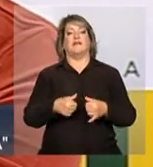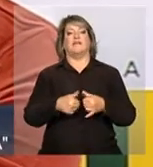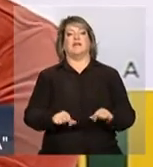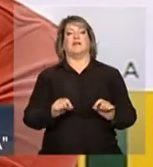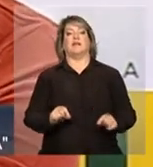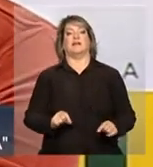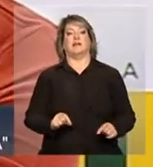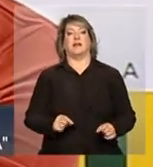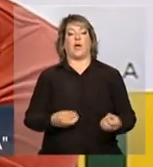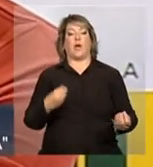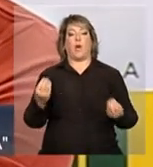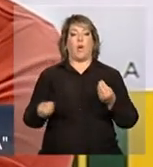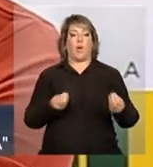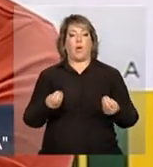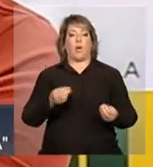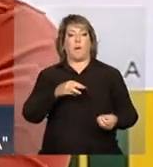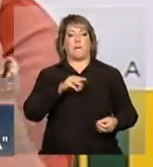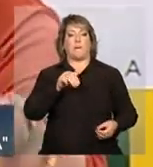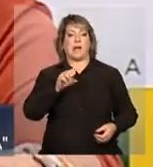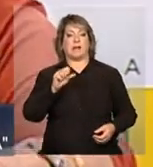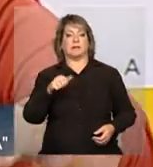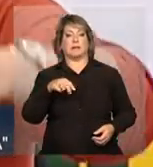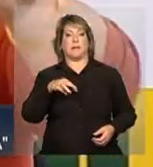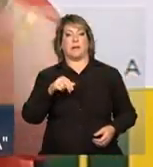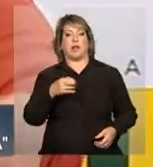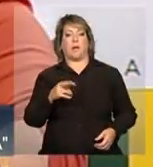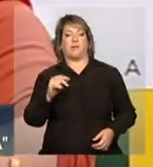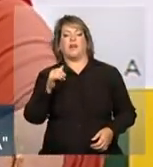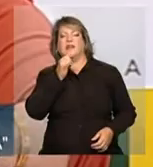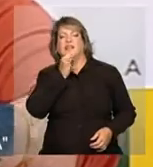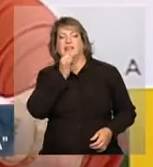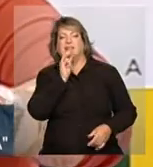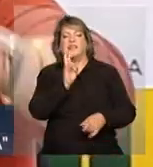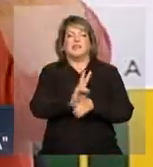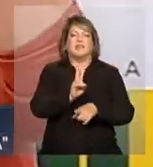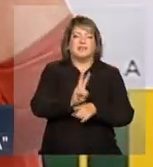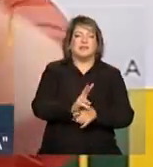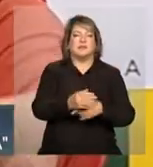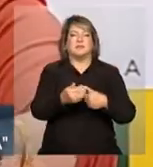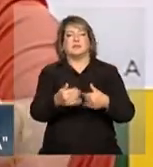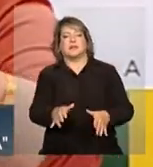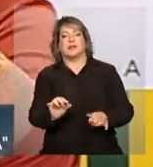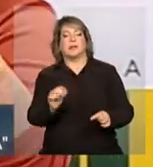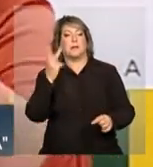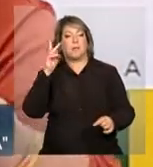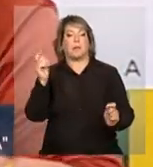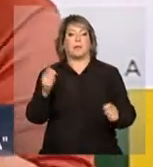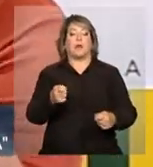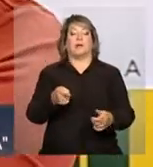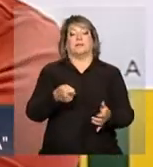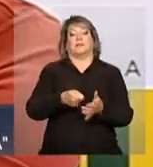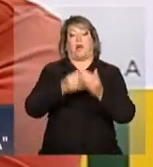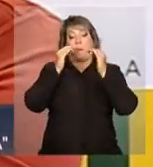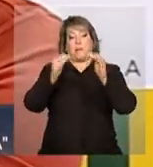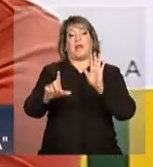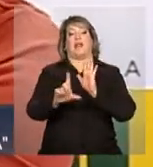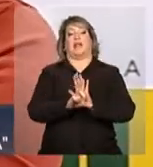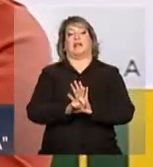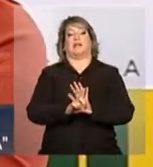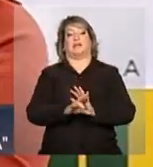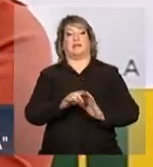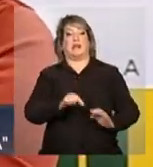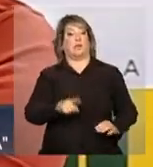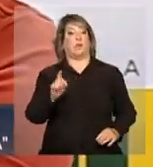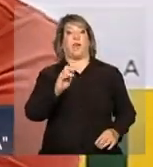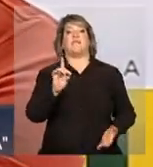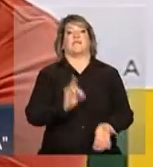como massa de manobra. Fica para quebrar o galho, para preencher, para poder atender às exigências da lei. Ela não